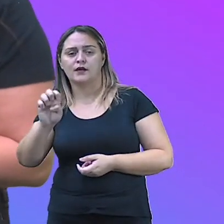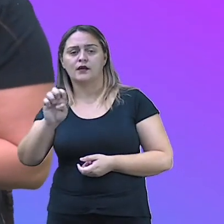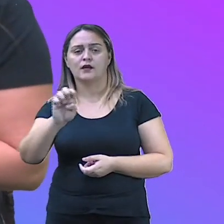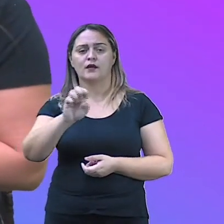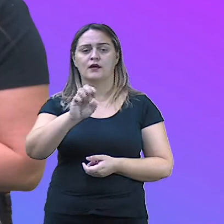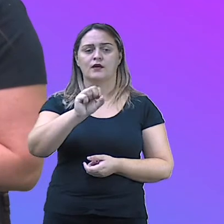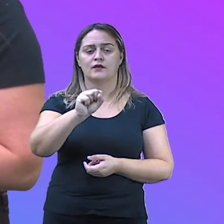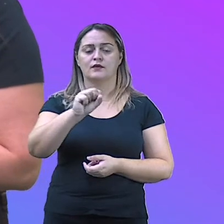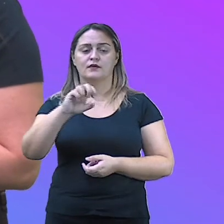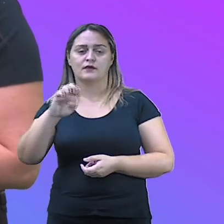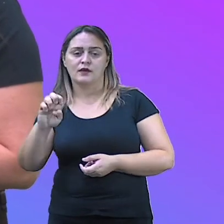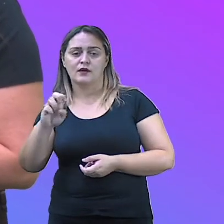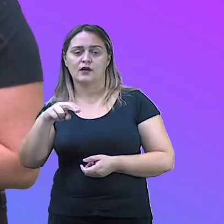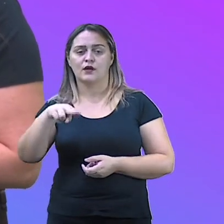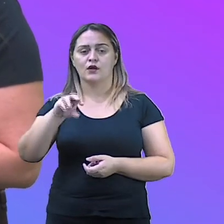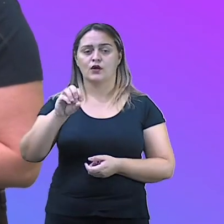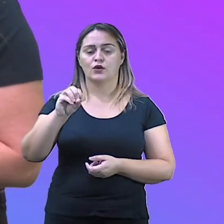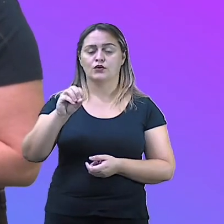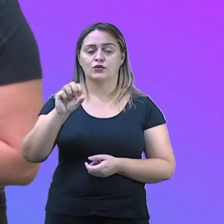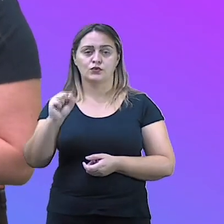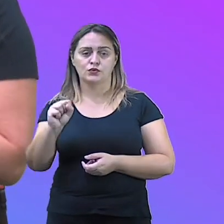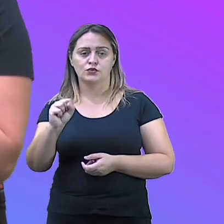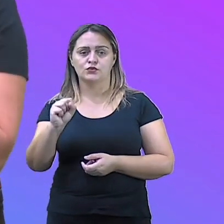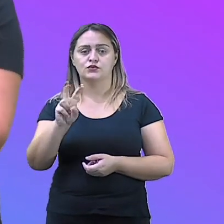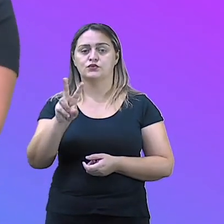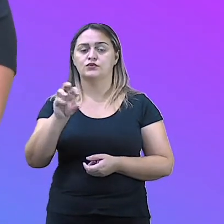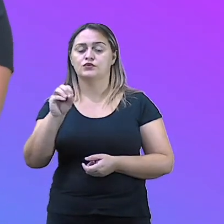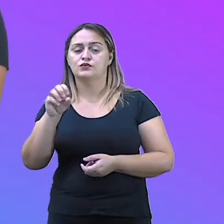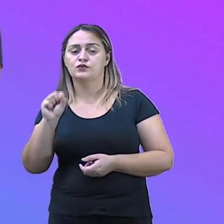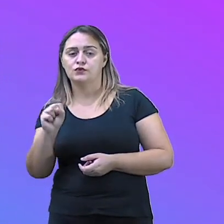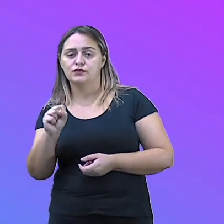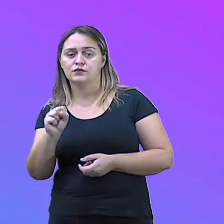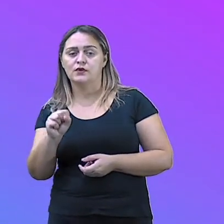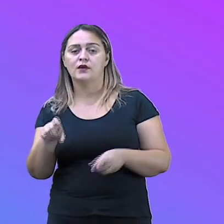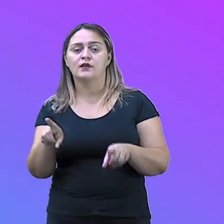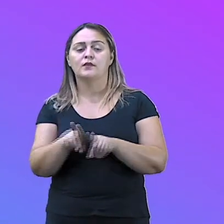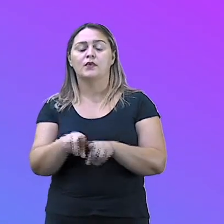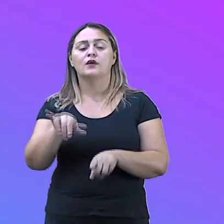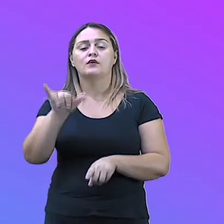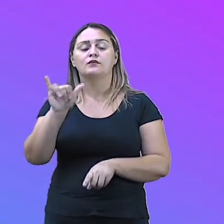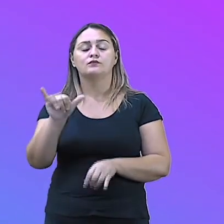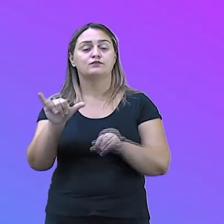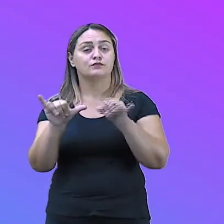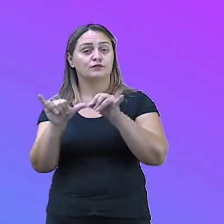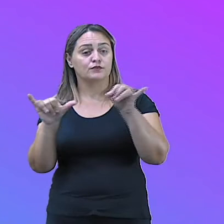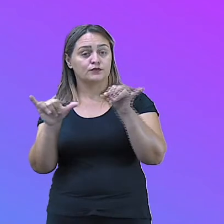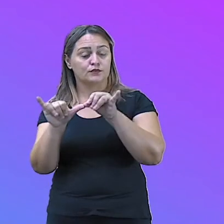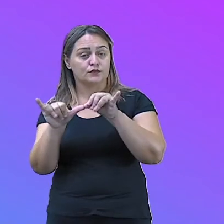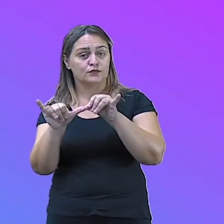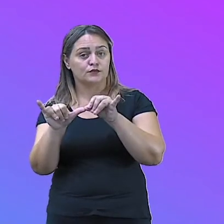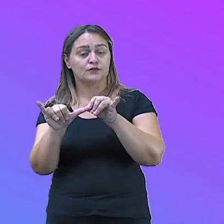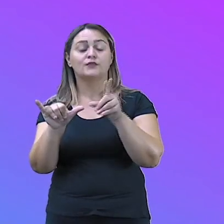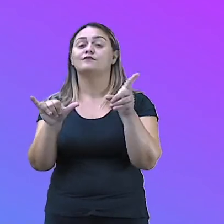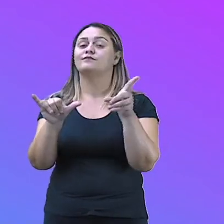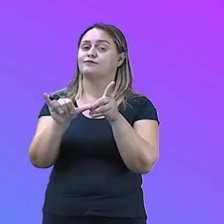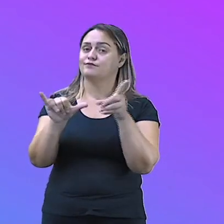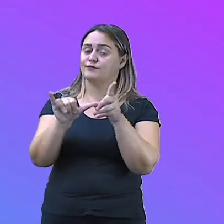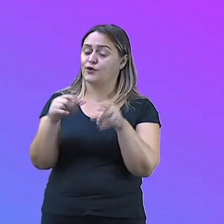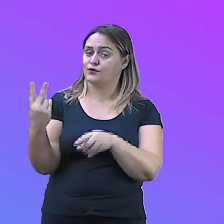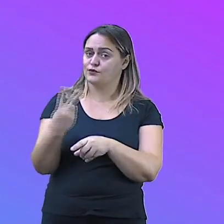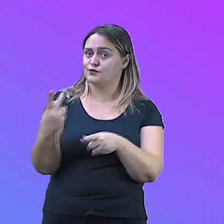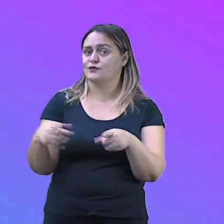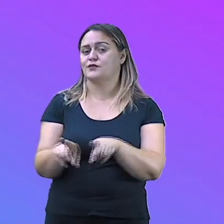lá, aqui. Eles já vão ter função de objeto direto e indireto. E aí é preciso fazer